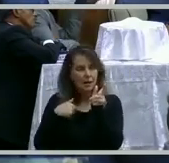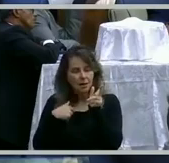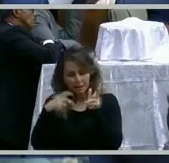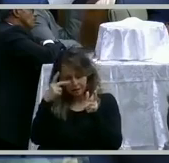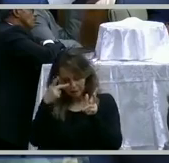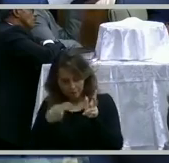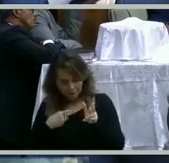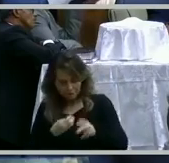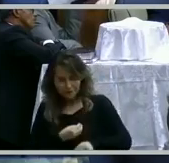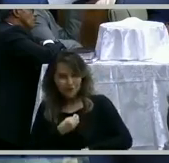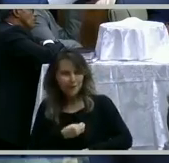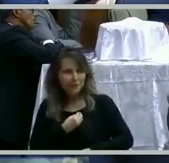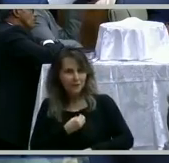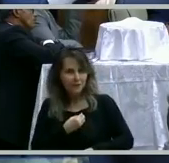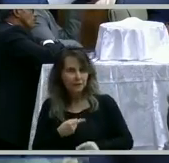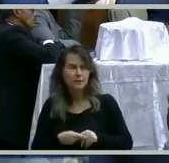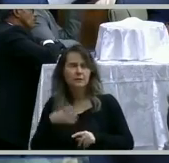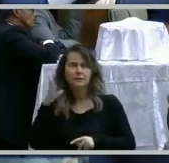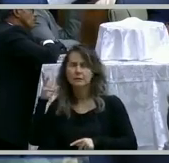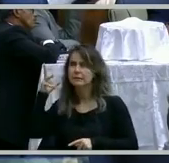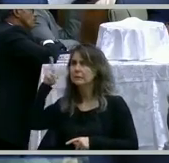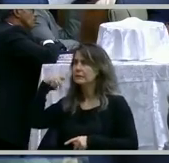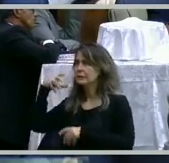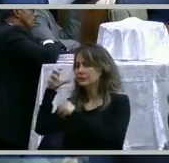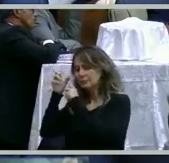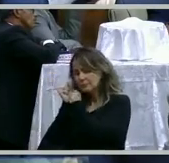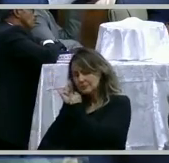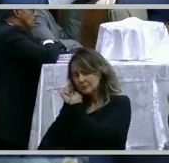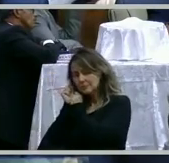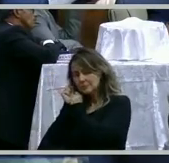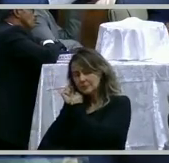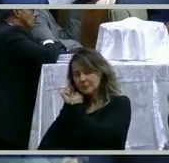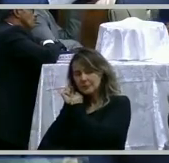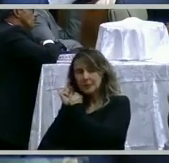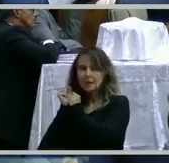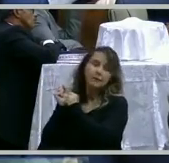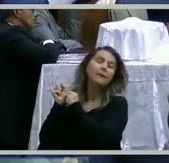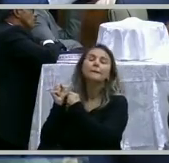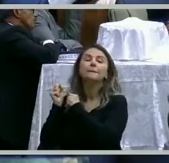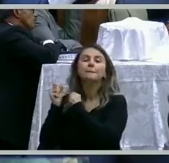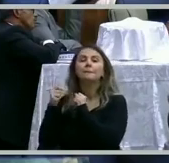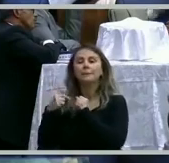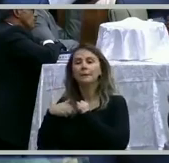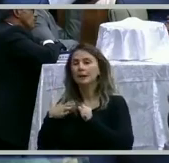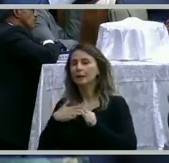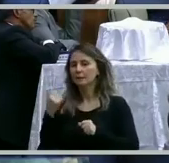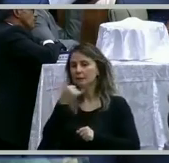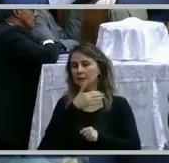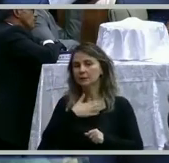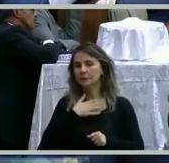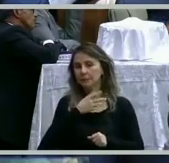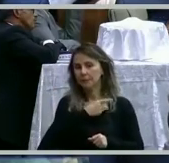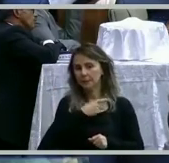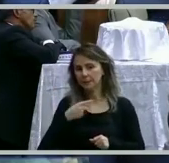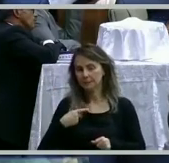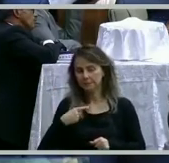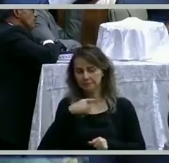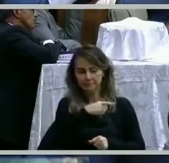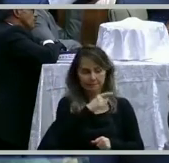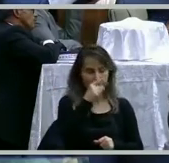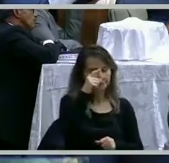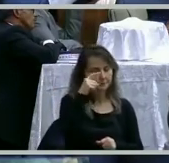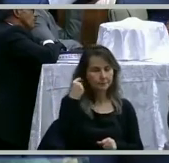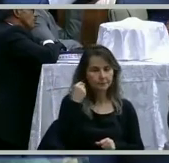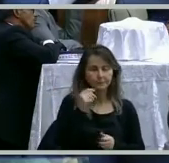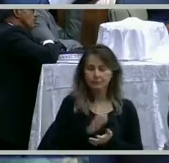muito sono, porque fui dormir de madrugada, e eu queria estar na oração, como disse ao meu pastor, José Orisvaldo, quando